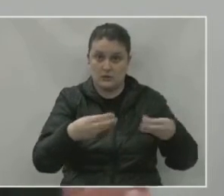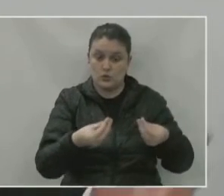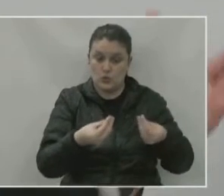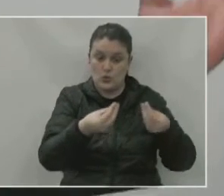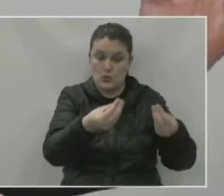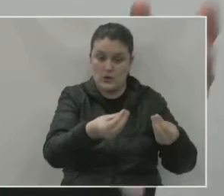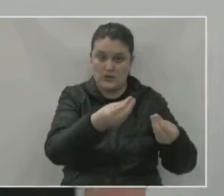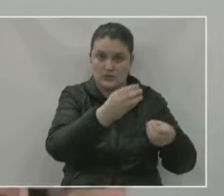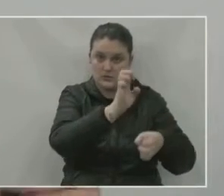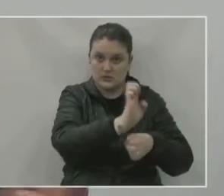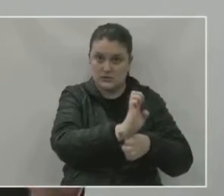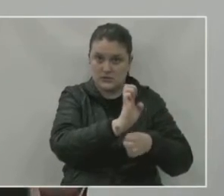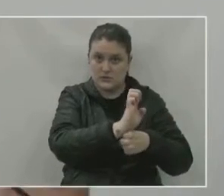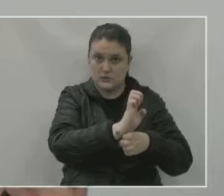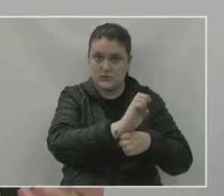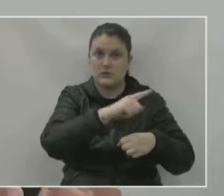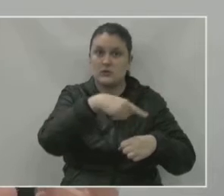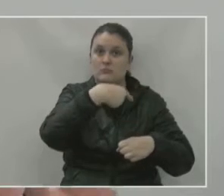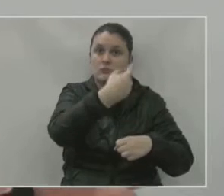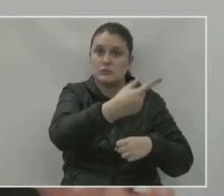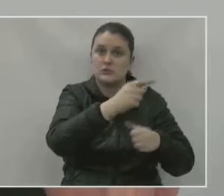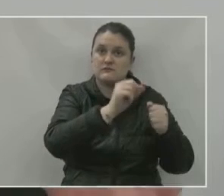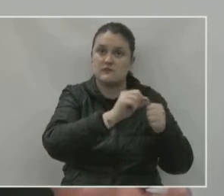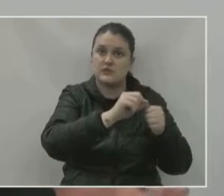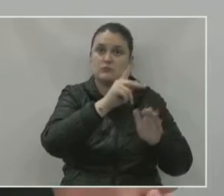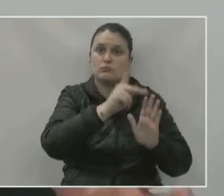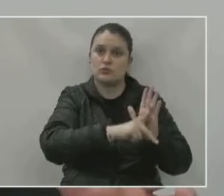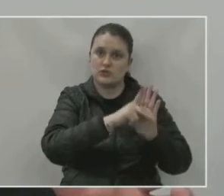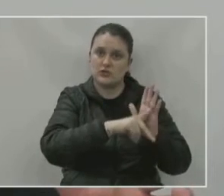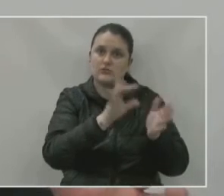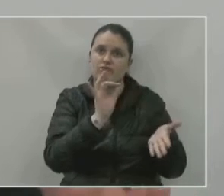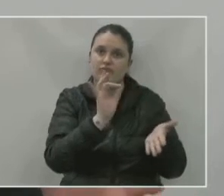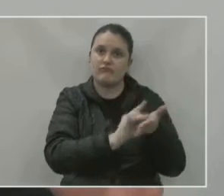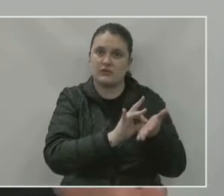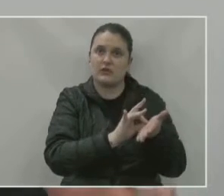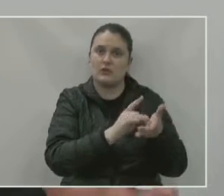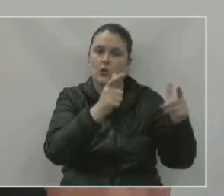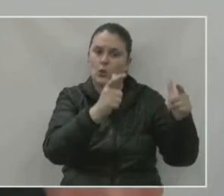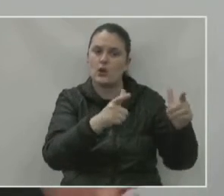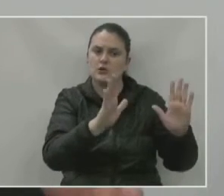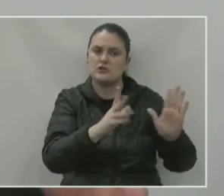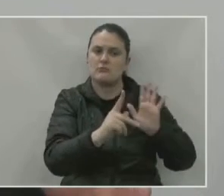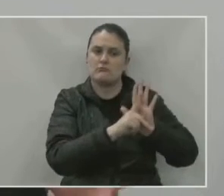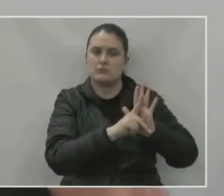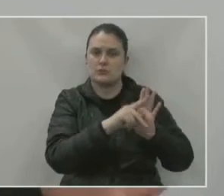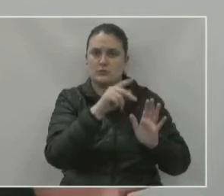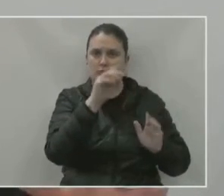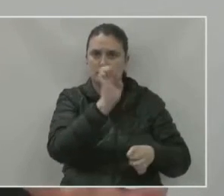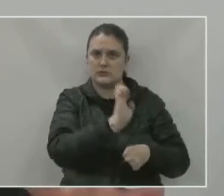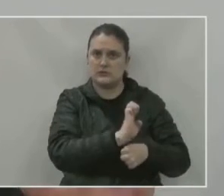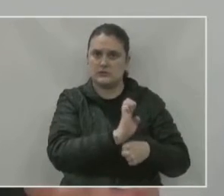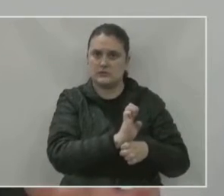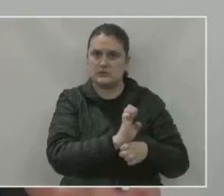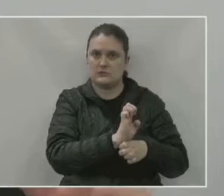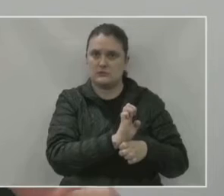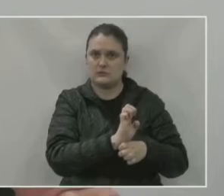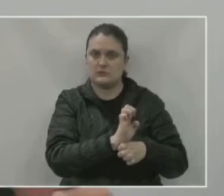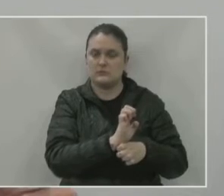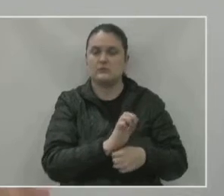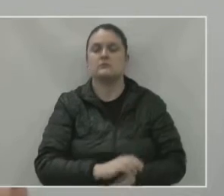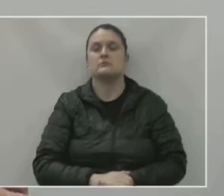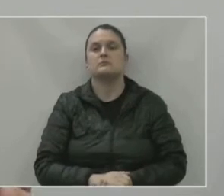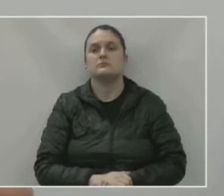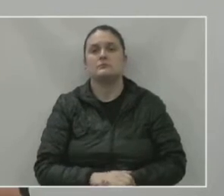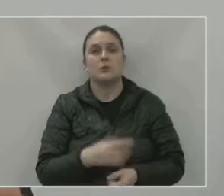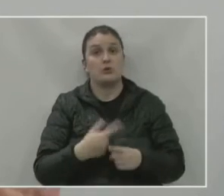Estado, para que se possa fazer o projeto realmente numa área que realmente esteja consolidada e de posse do